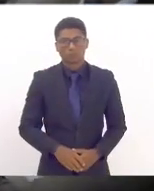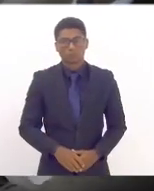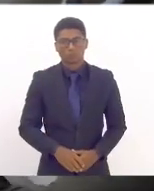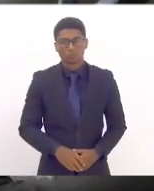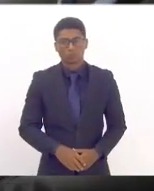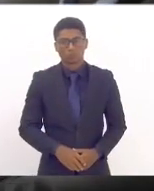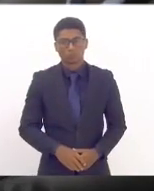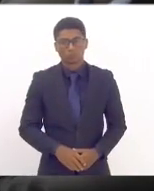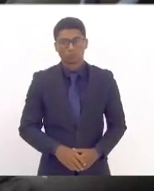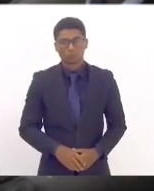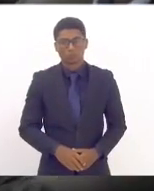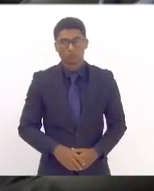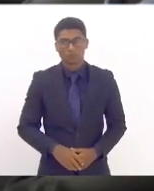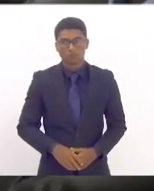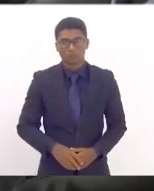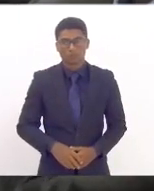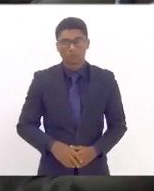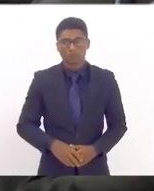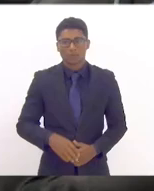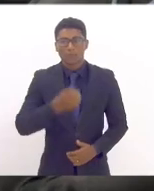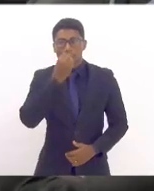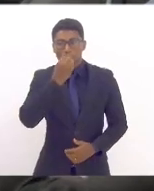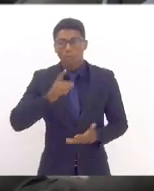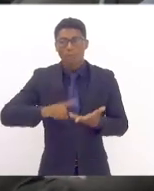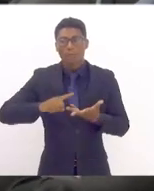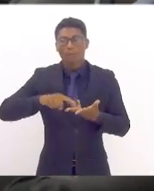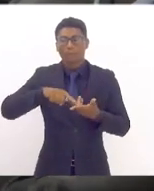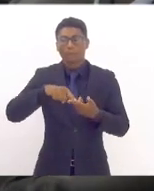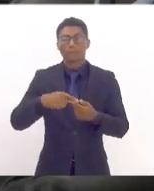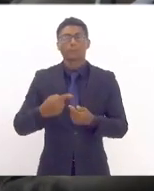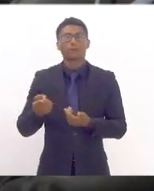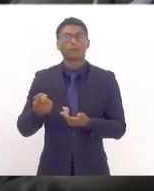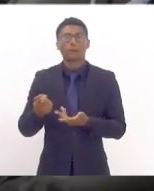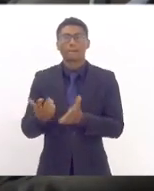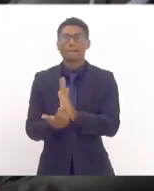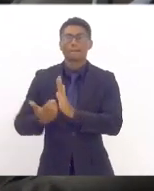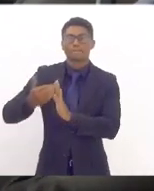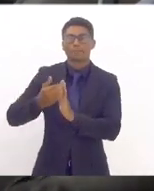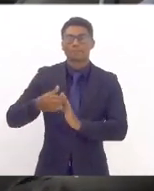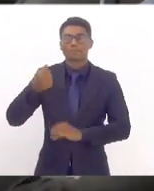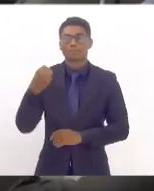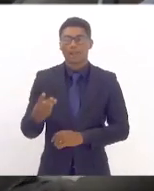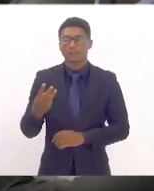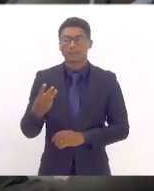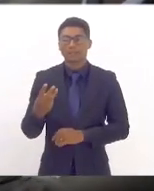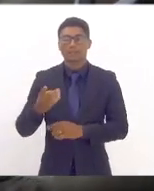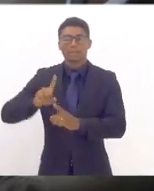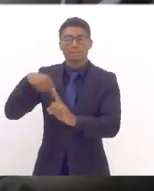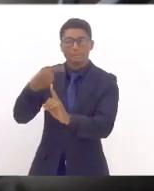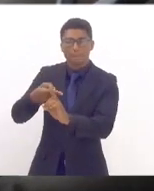outras prorrogações de benefício fiscal 13 bacalhaus